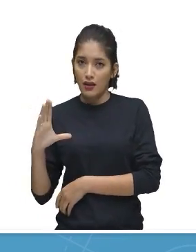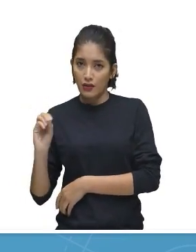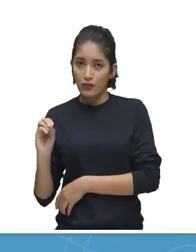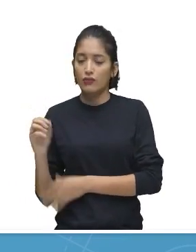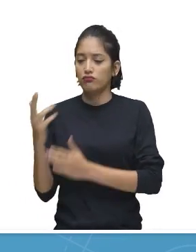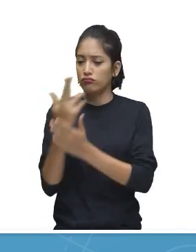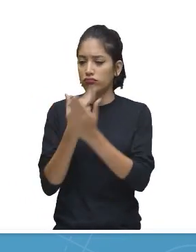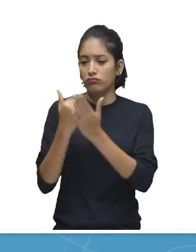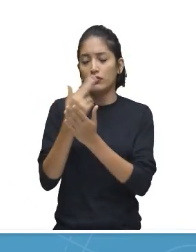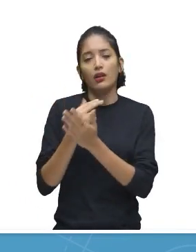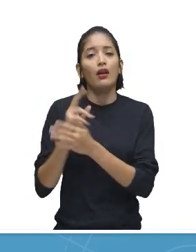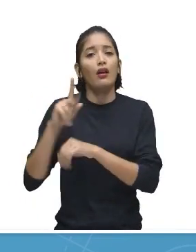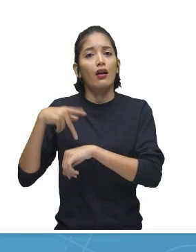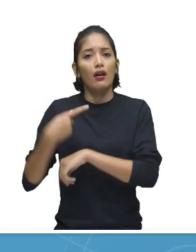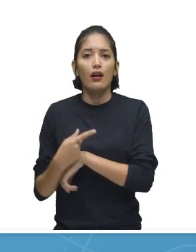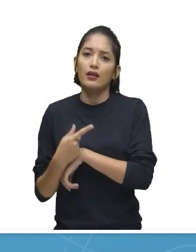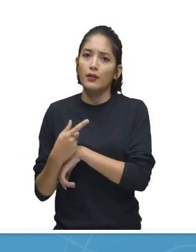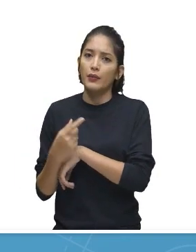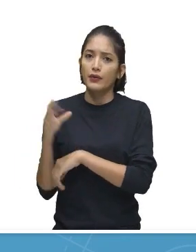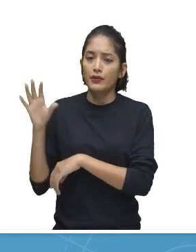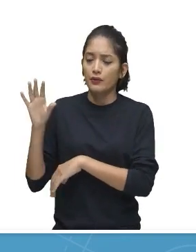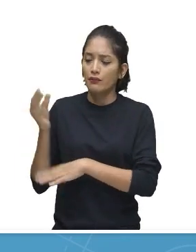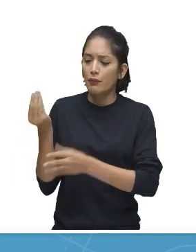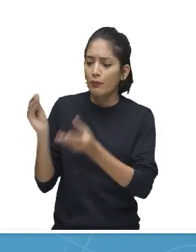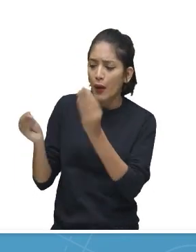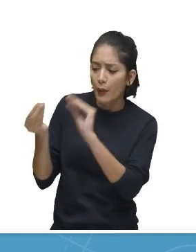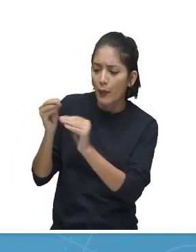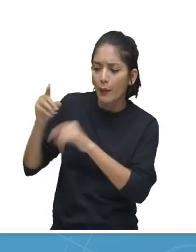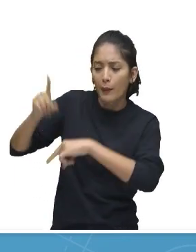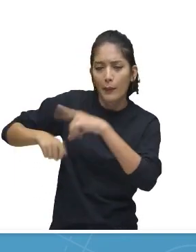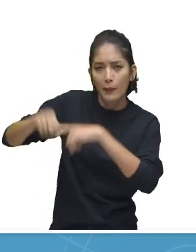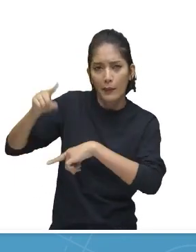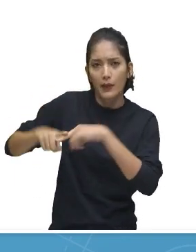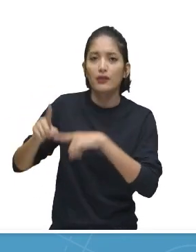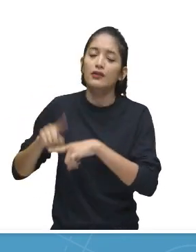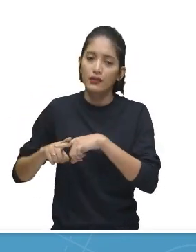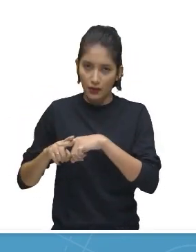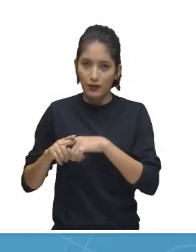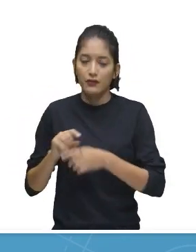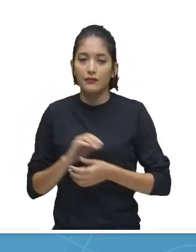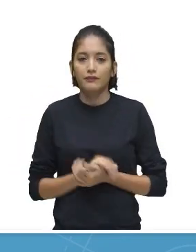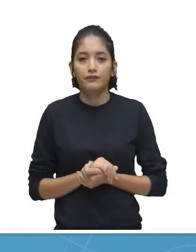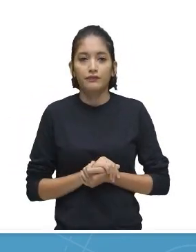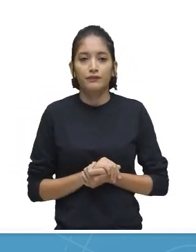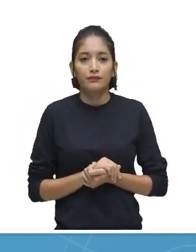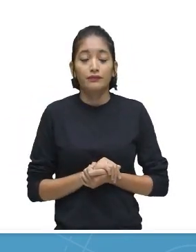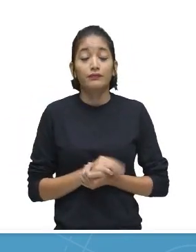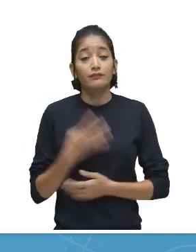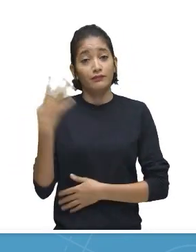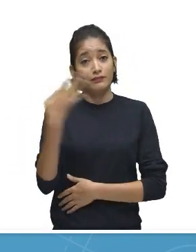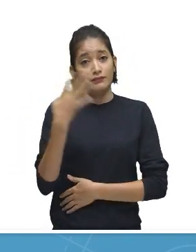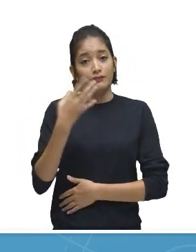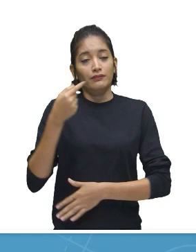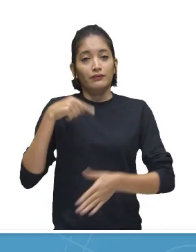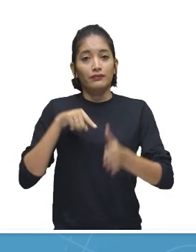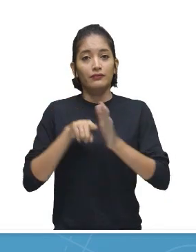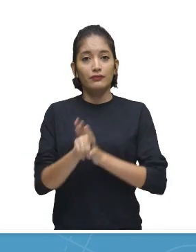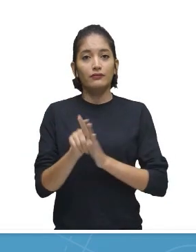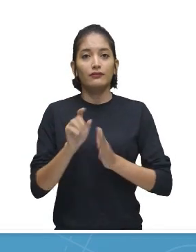desenhar algo e depois fazer colagem, colar objeto, que é o cubismo sintético. E na 4ª